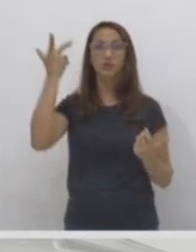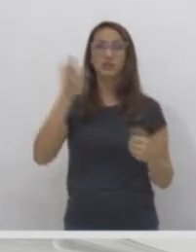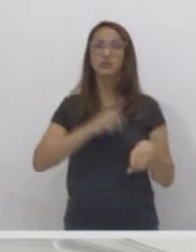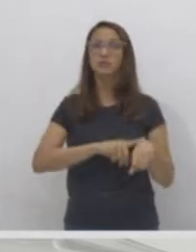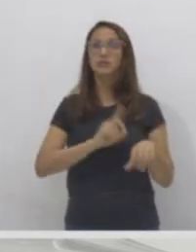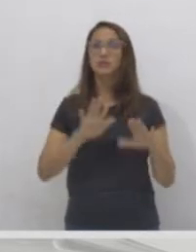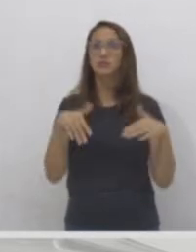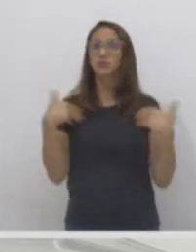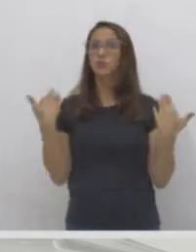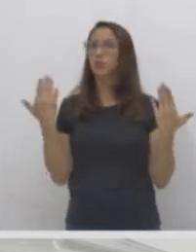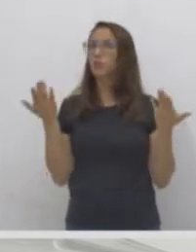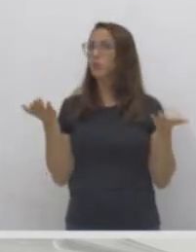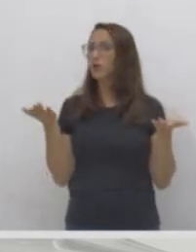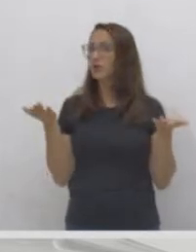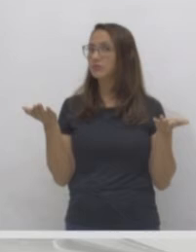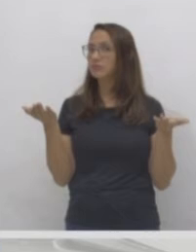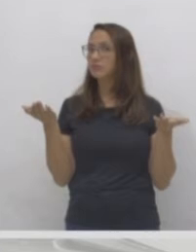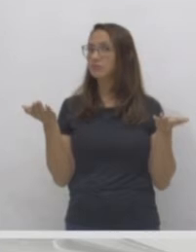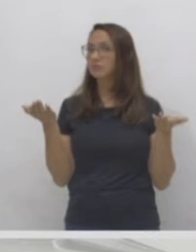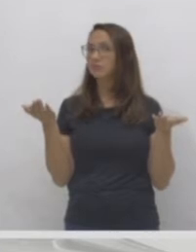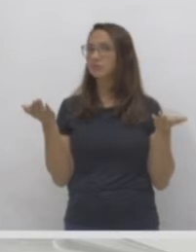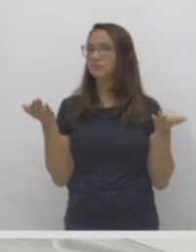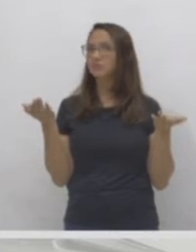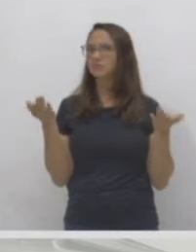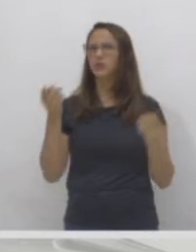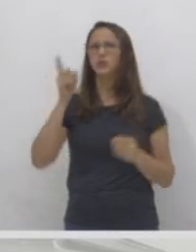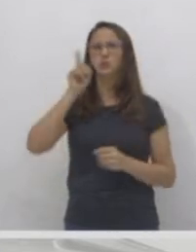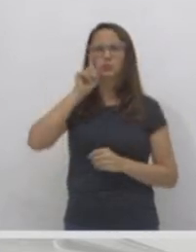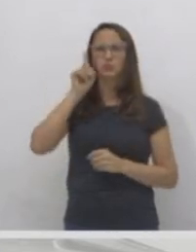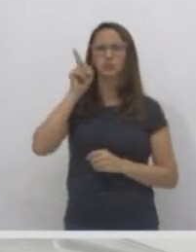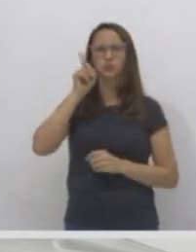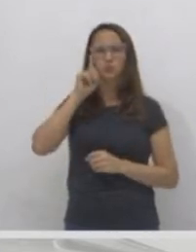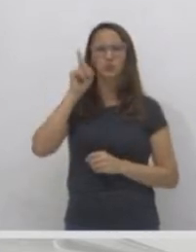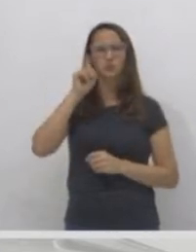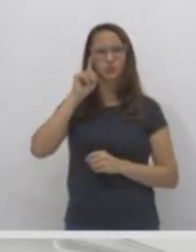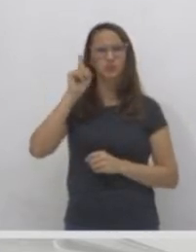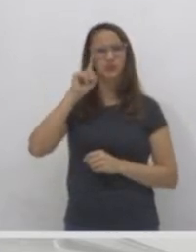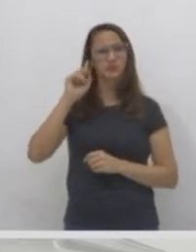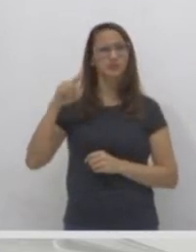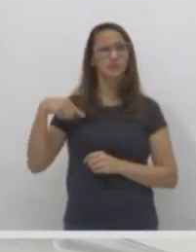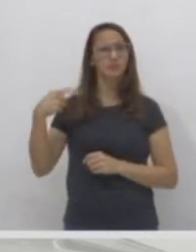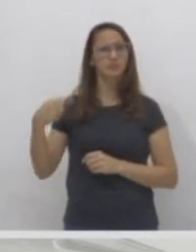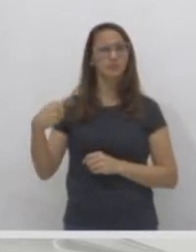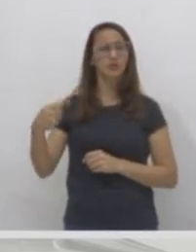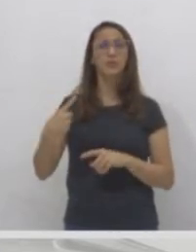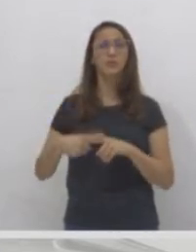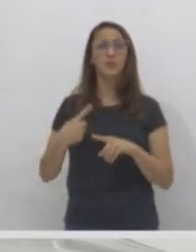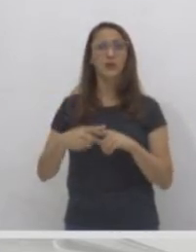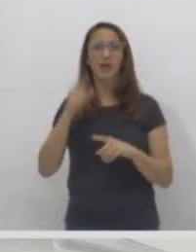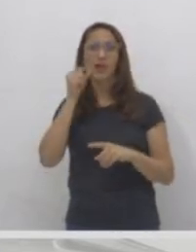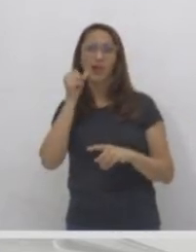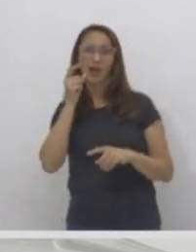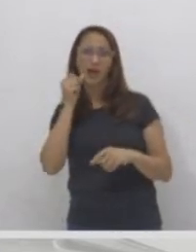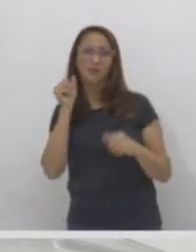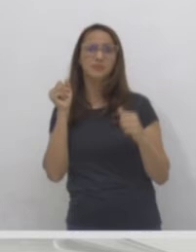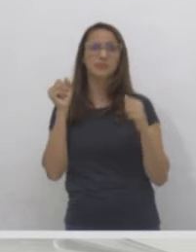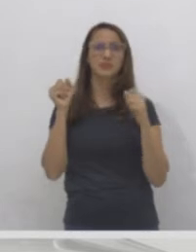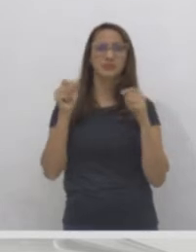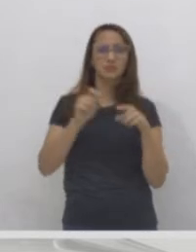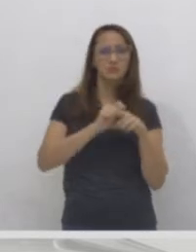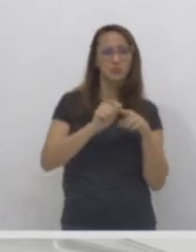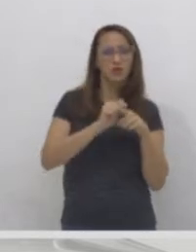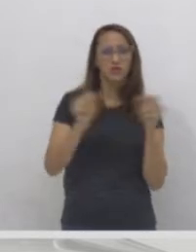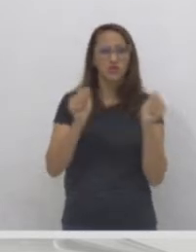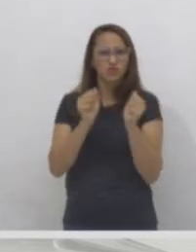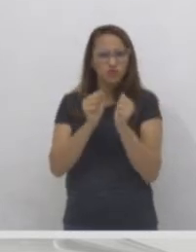história? Gente, essa história ela acontece diariamente. Por quê? Porque o lápis e a borracha, eles estão juntos todos os dias